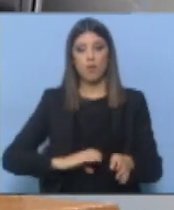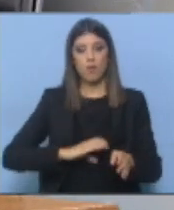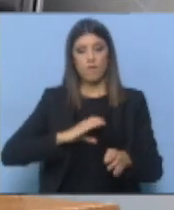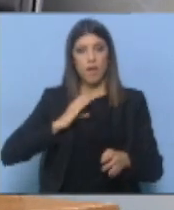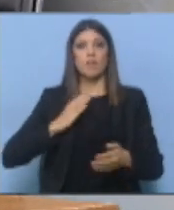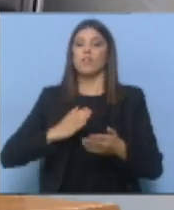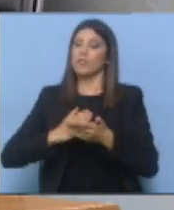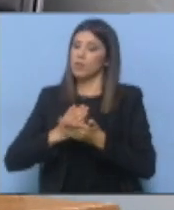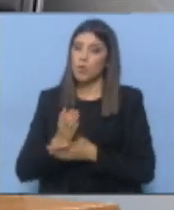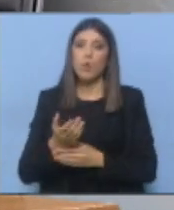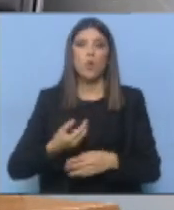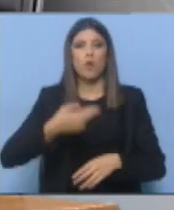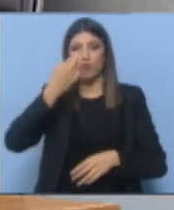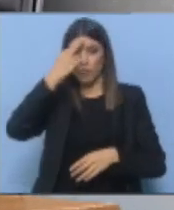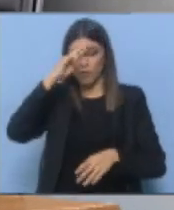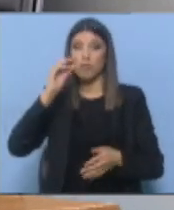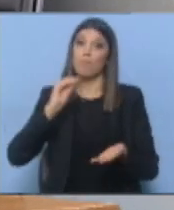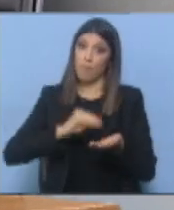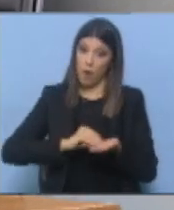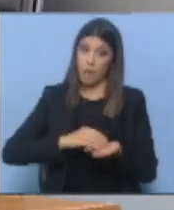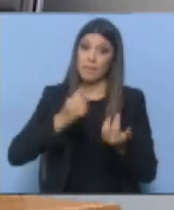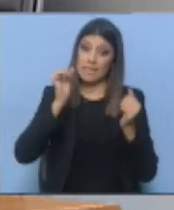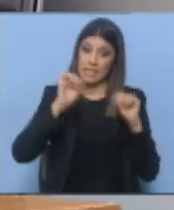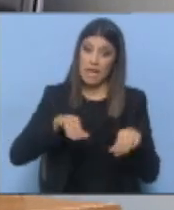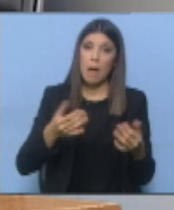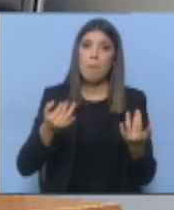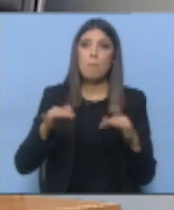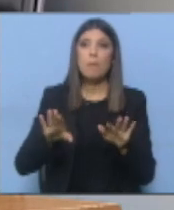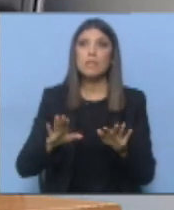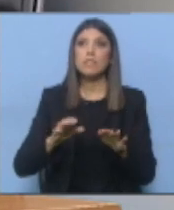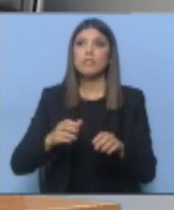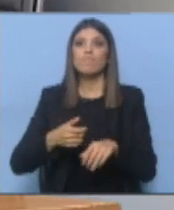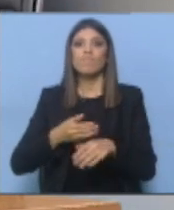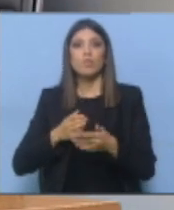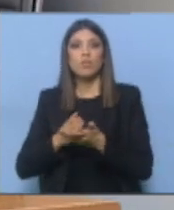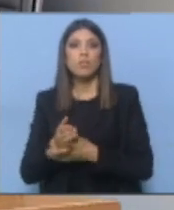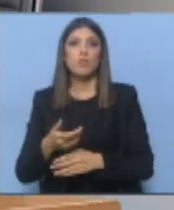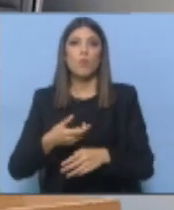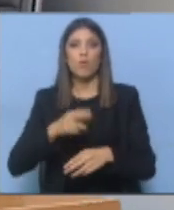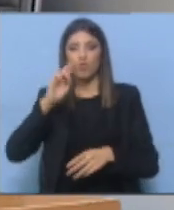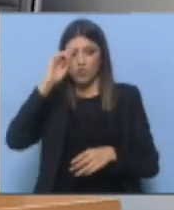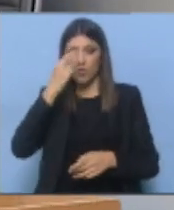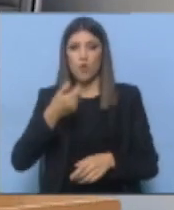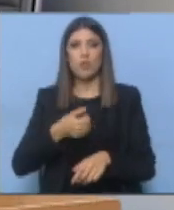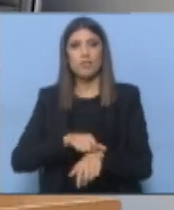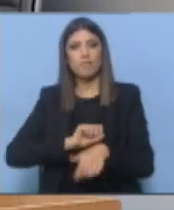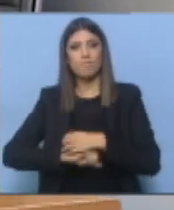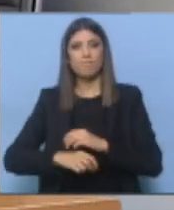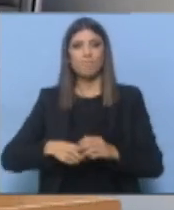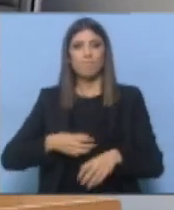autoestima, embora sejam pobres e que, portanto, as respostas, possivelmente nessa área, serão